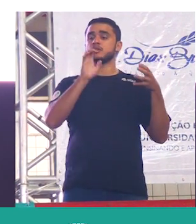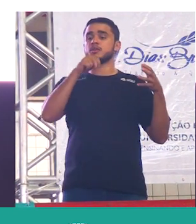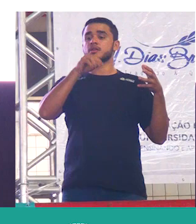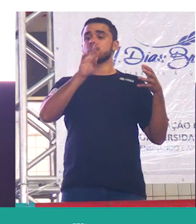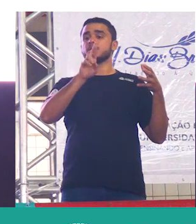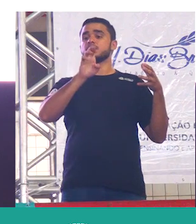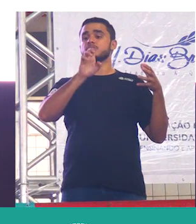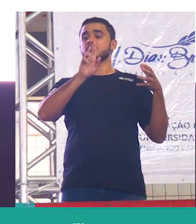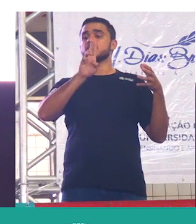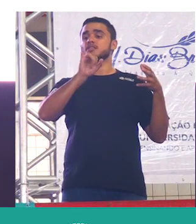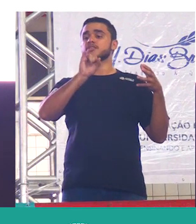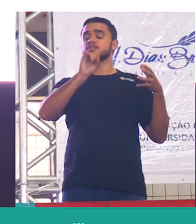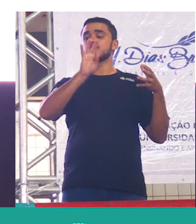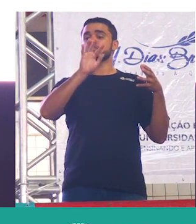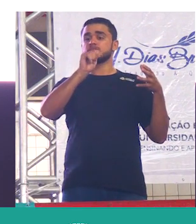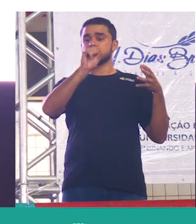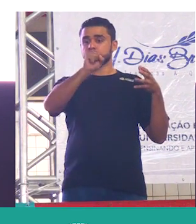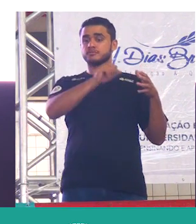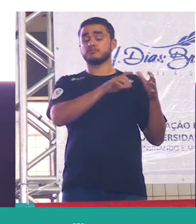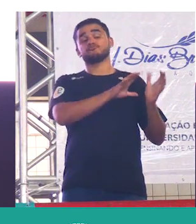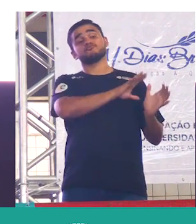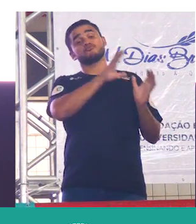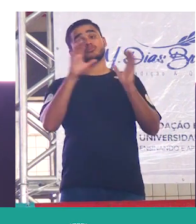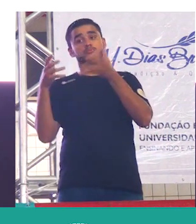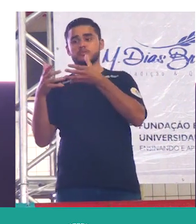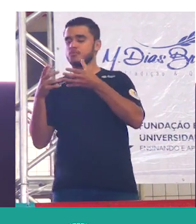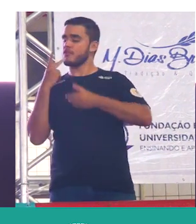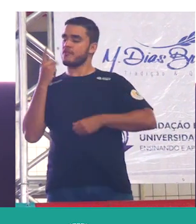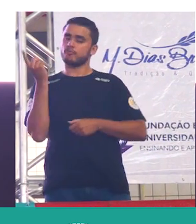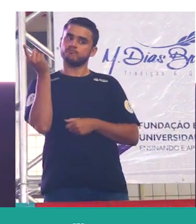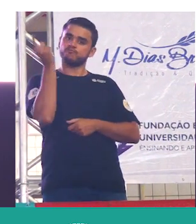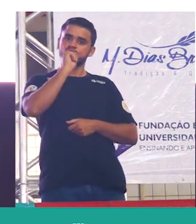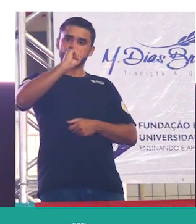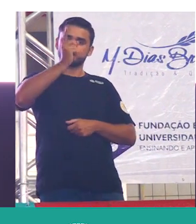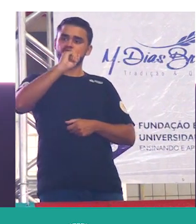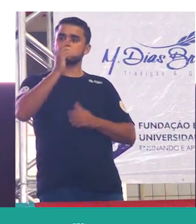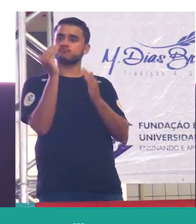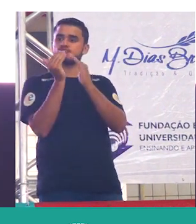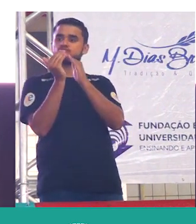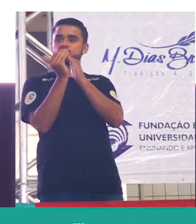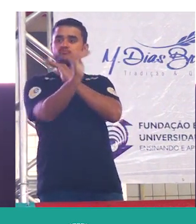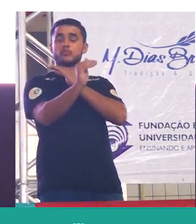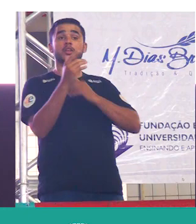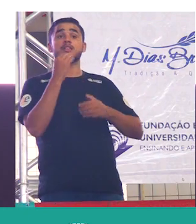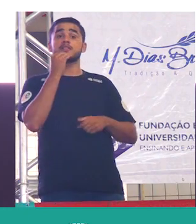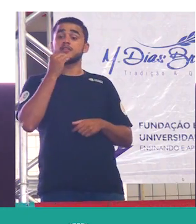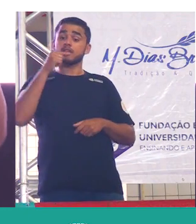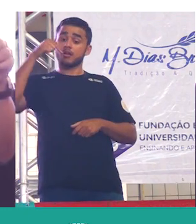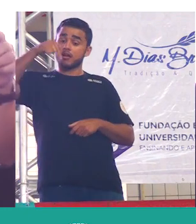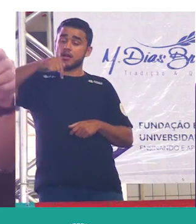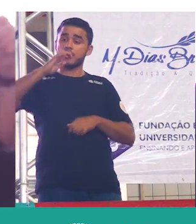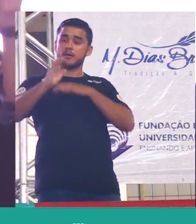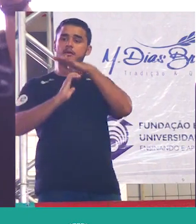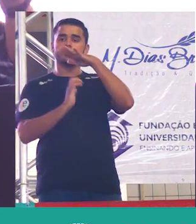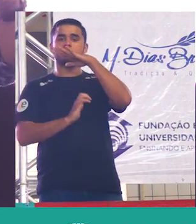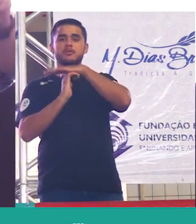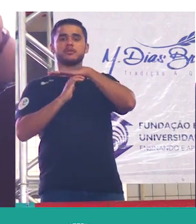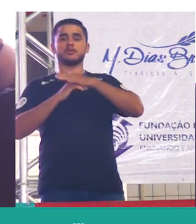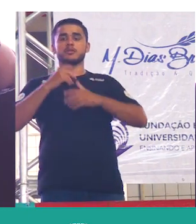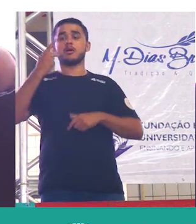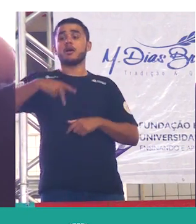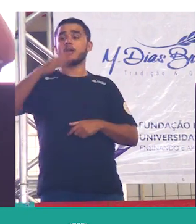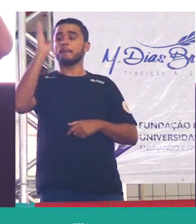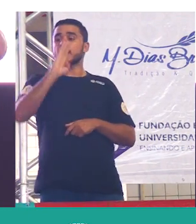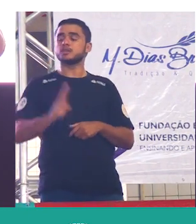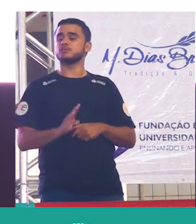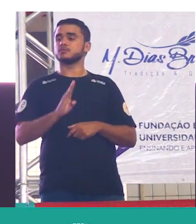entreguistas. Já o outro grupo que dizia que não, deveria ser explorada por uma empresa que fosse